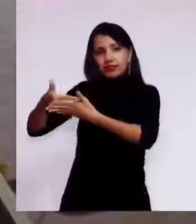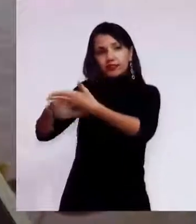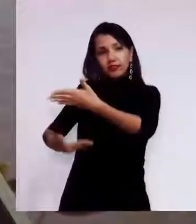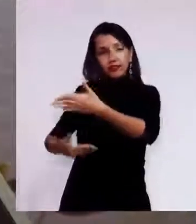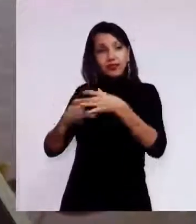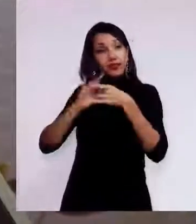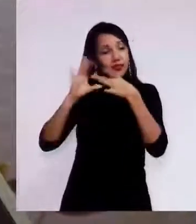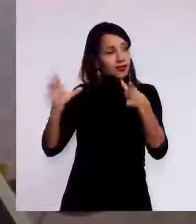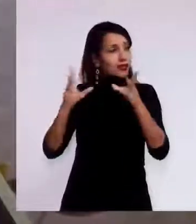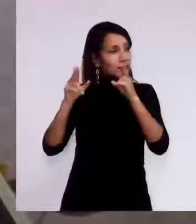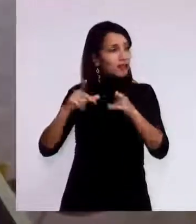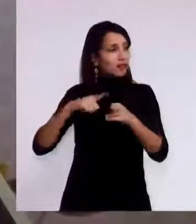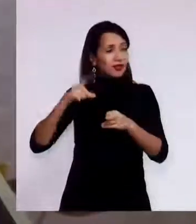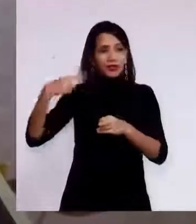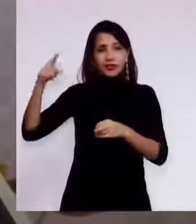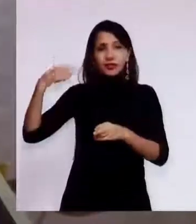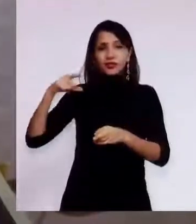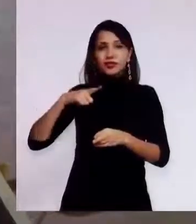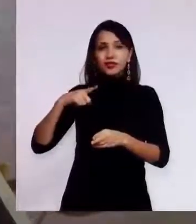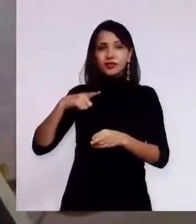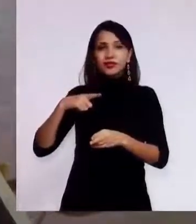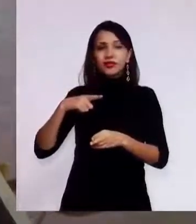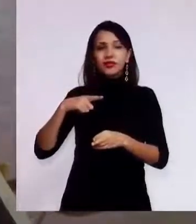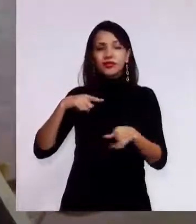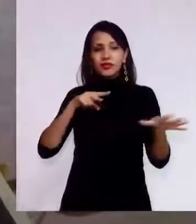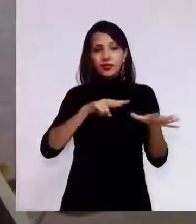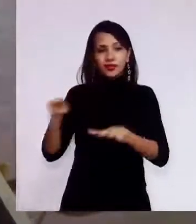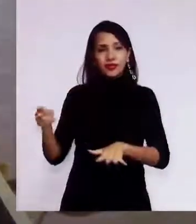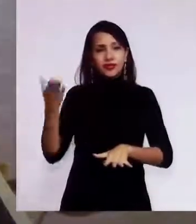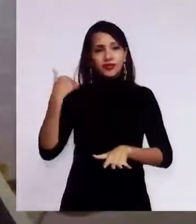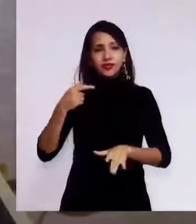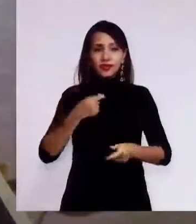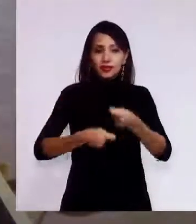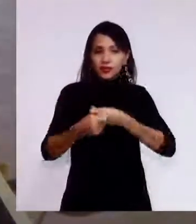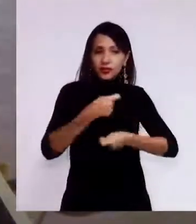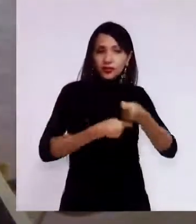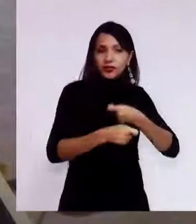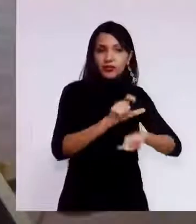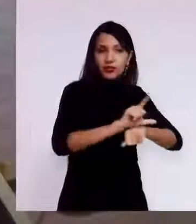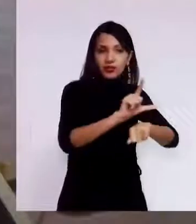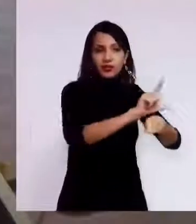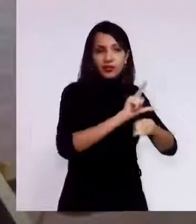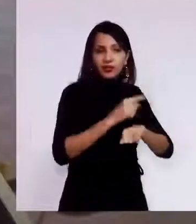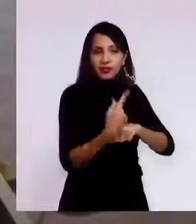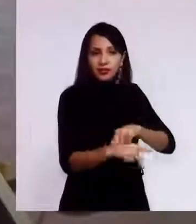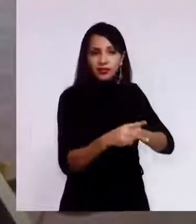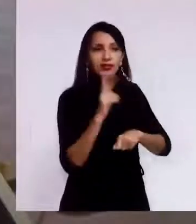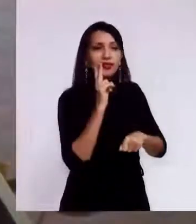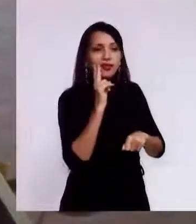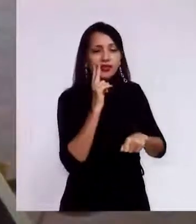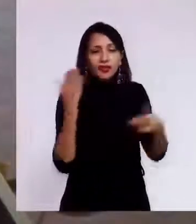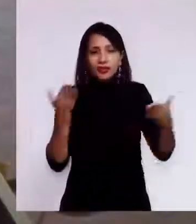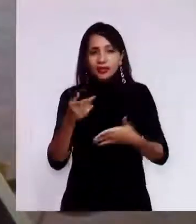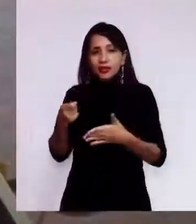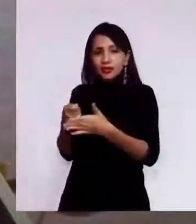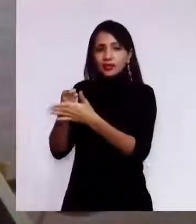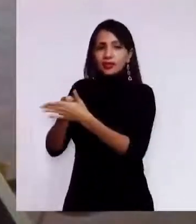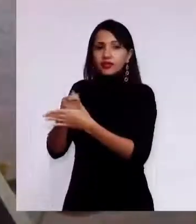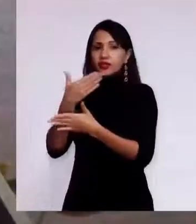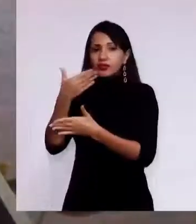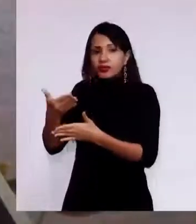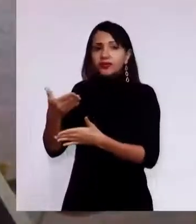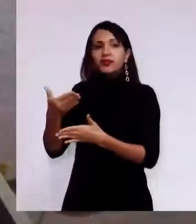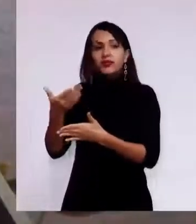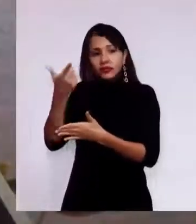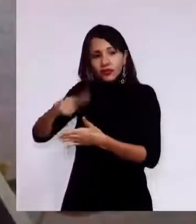Assim como foi muito bem feito o manifesto na semana passada dos comerciantes, esse é um tipo de manifesto que, de repente, a gente consegue mudar a ordem das